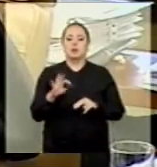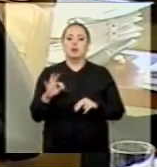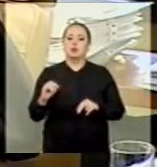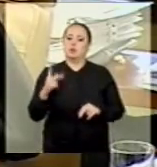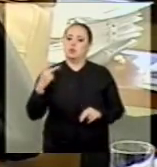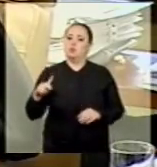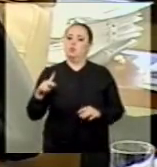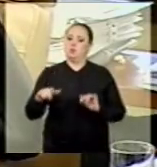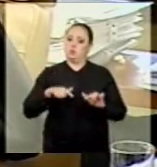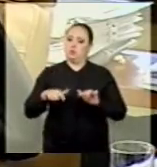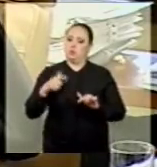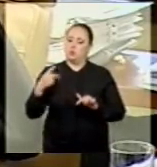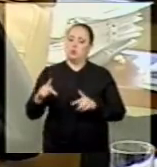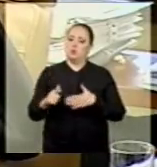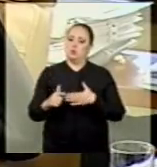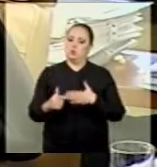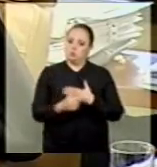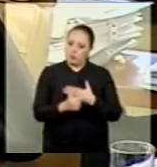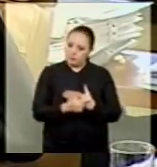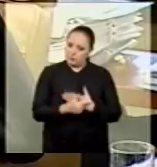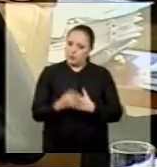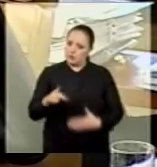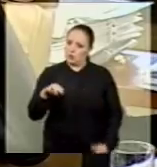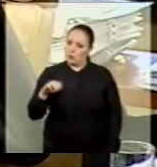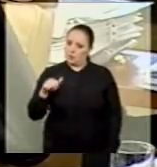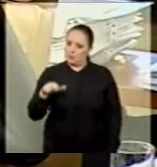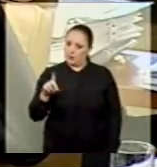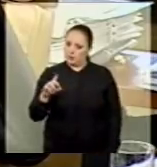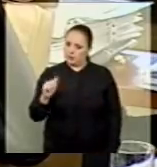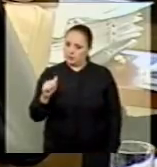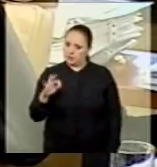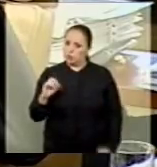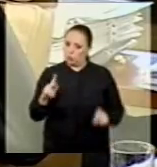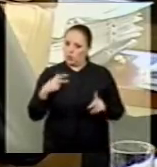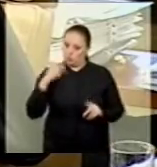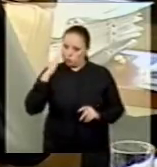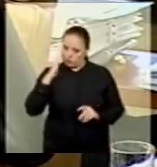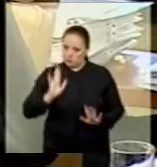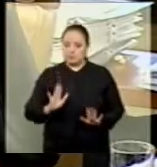Em conexão com o mandato. Da sua função, do seu cargo, do seu mandato. Isso para mim está claro. Então, a pergunta que eu faço.